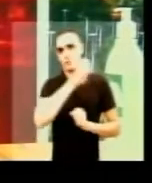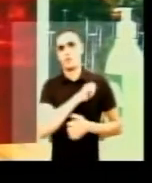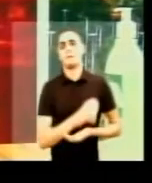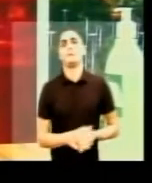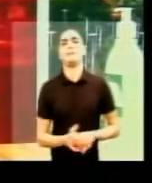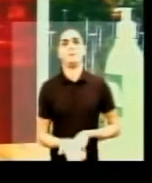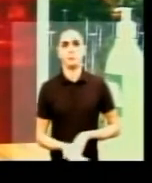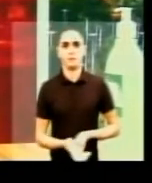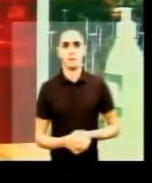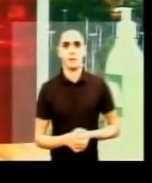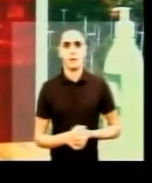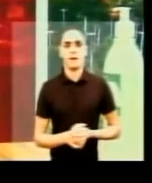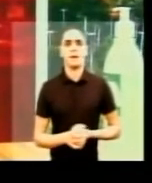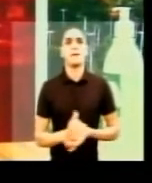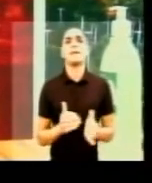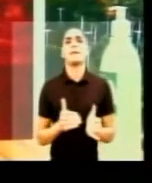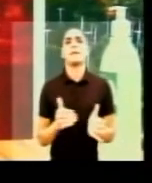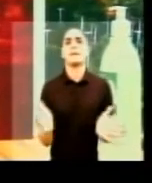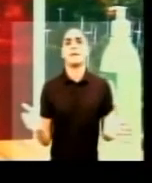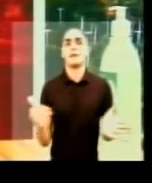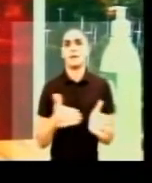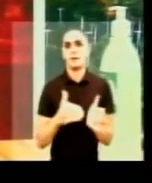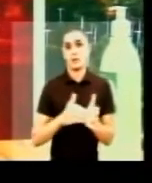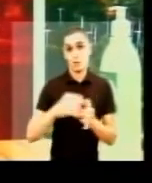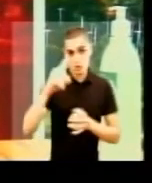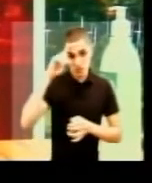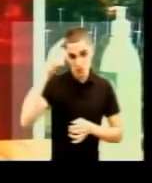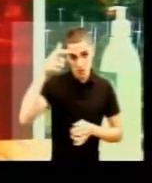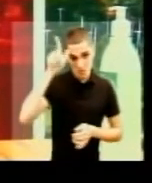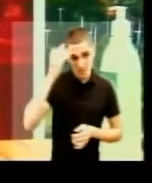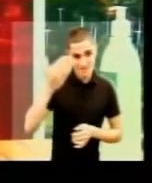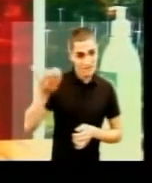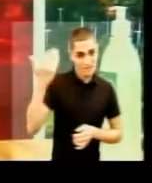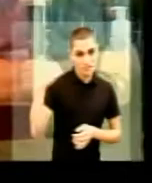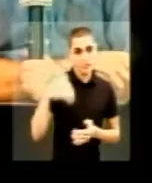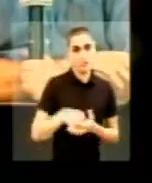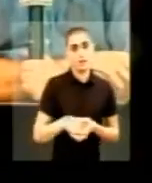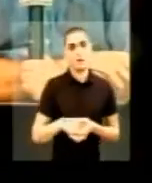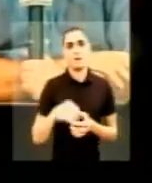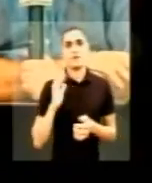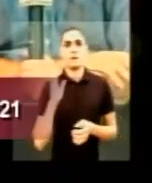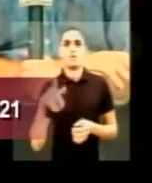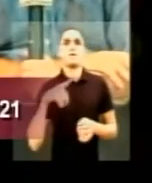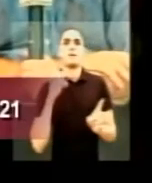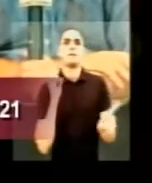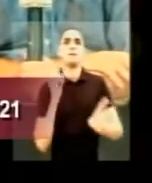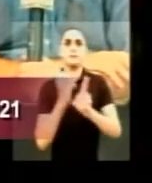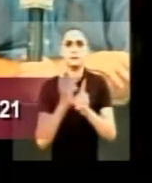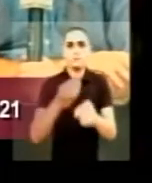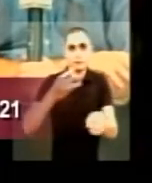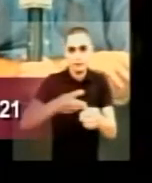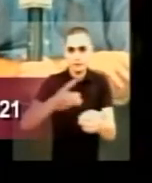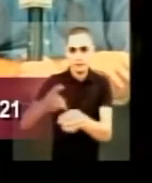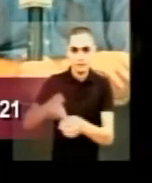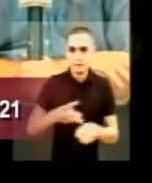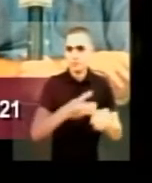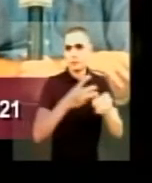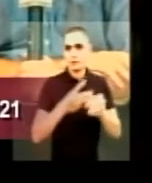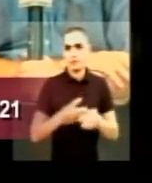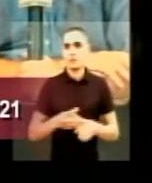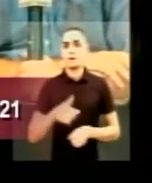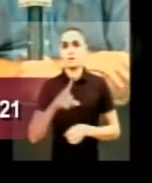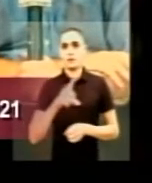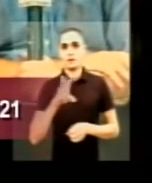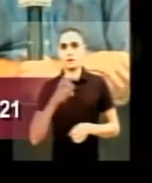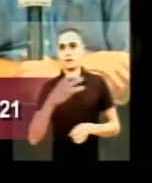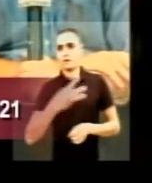Preto. Até o dia de ontem foram atendidos no município